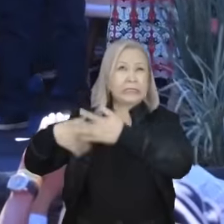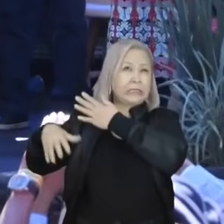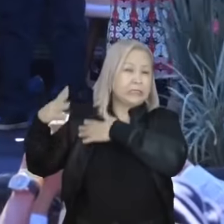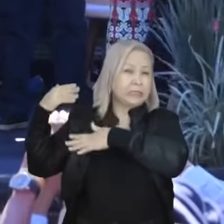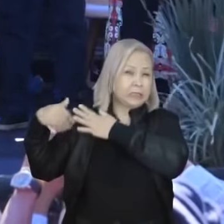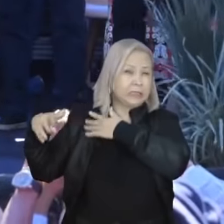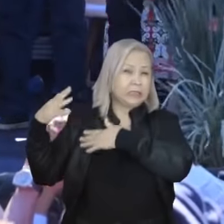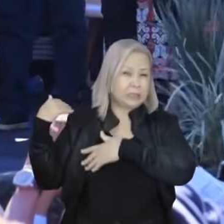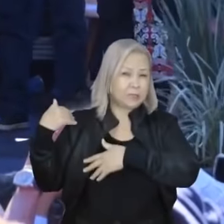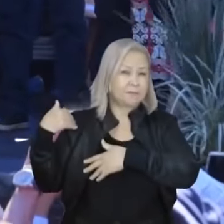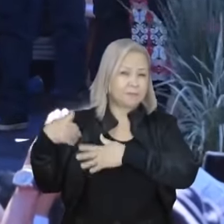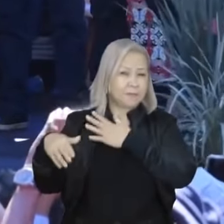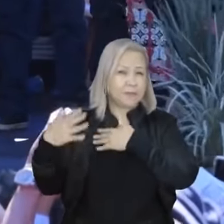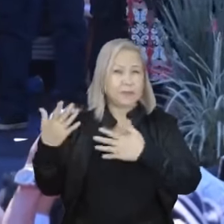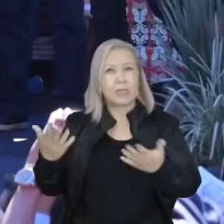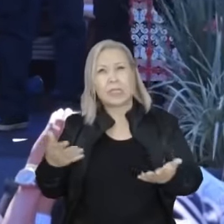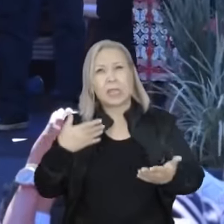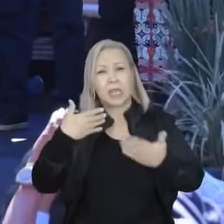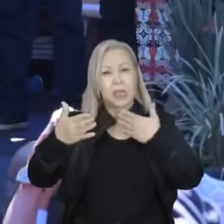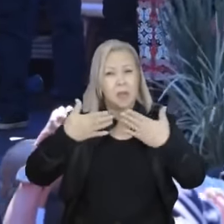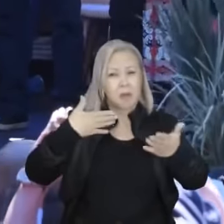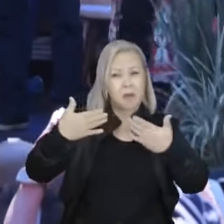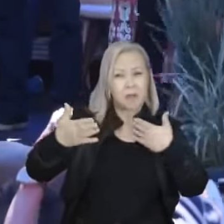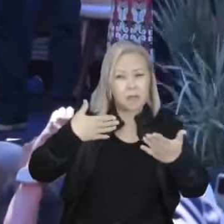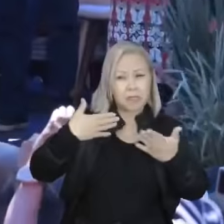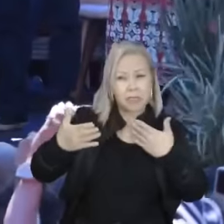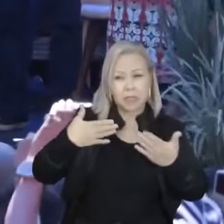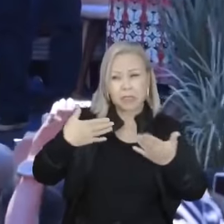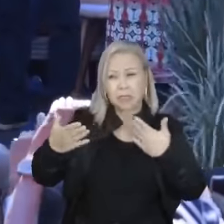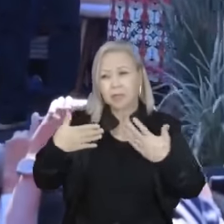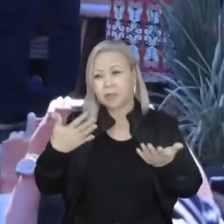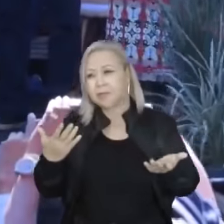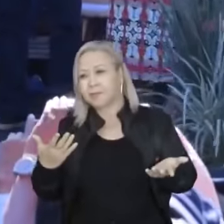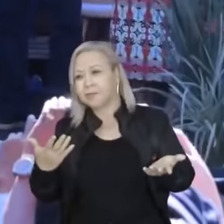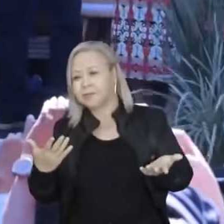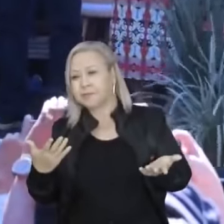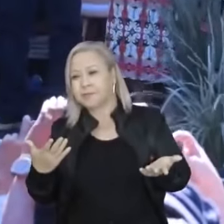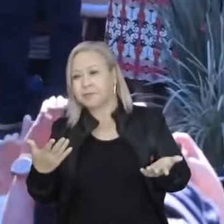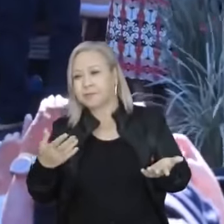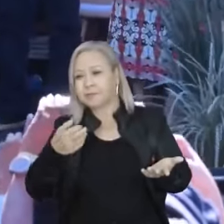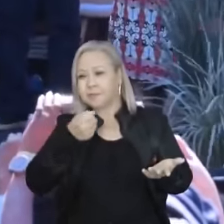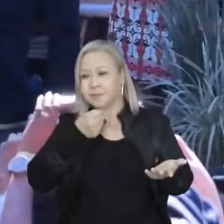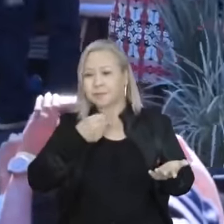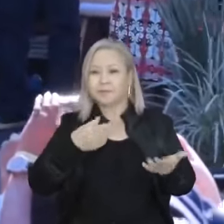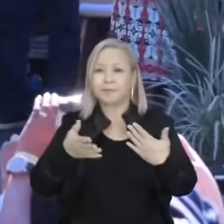Esses dias eu estava conversando. Eita aqui, Alckmin. Entra, Márcio.